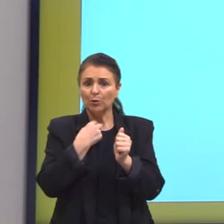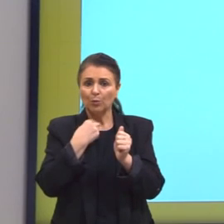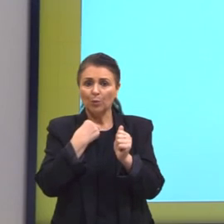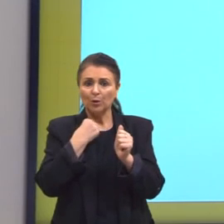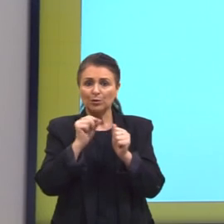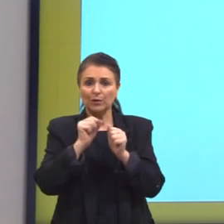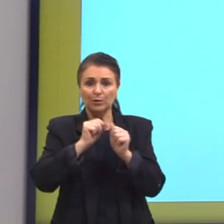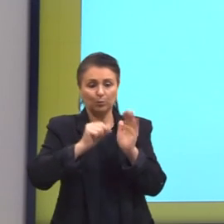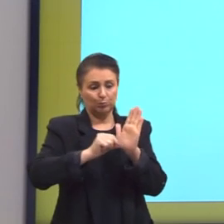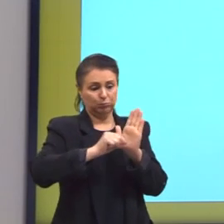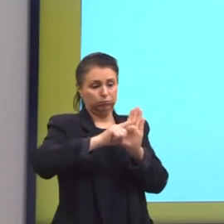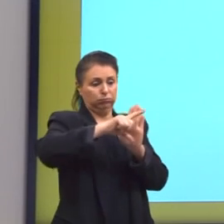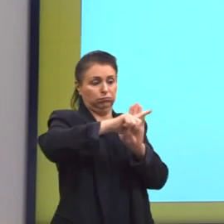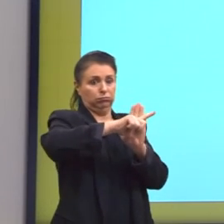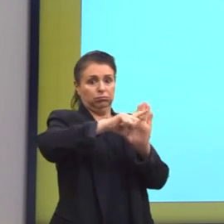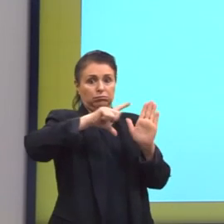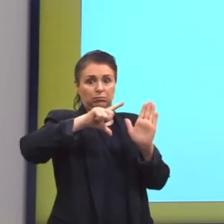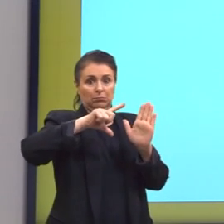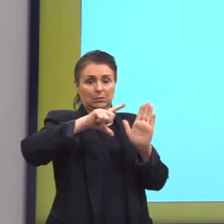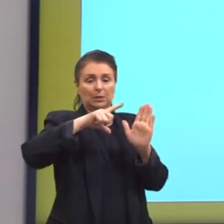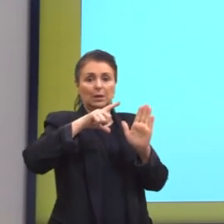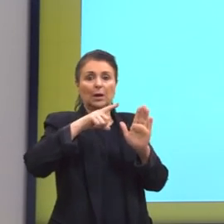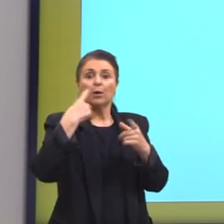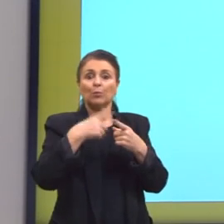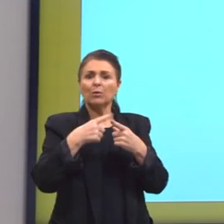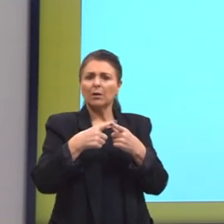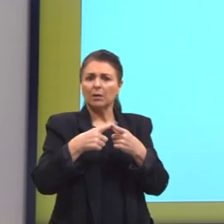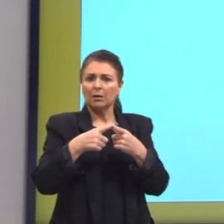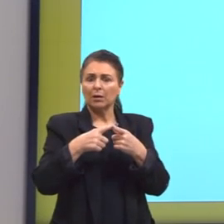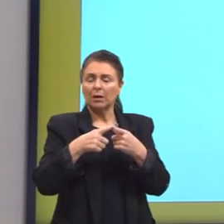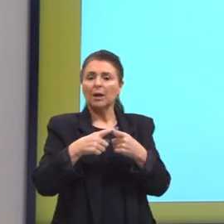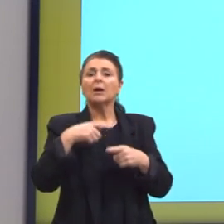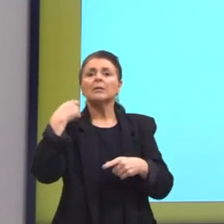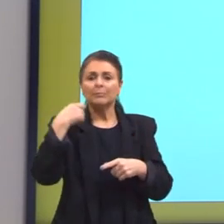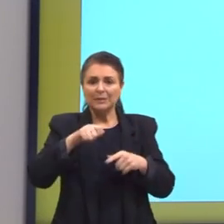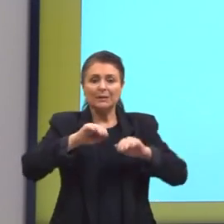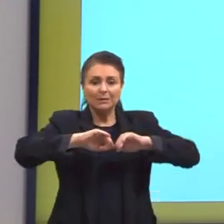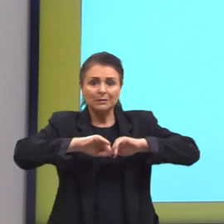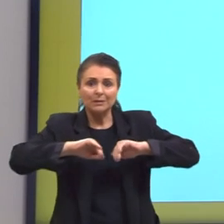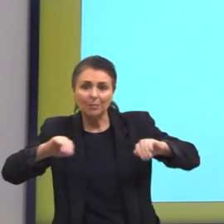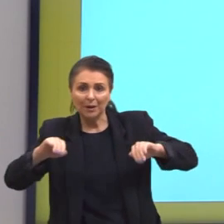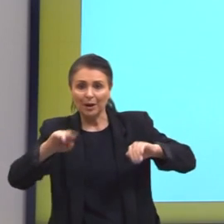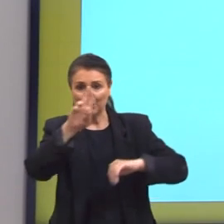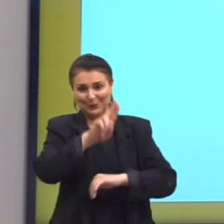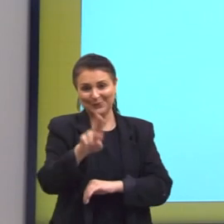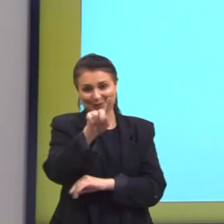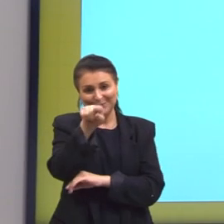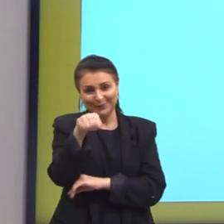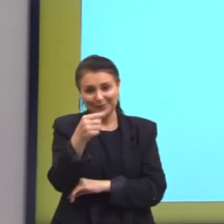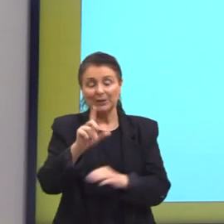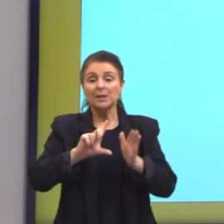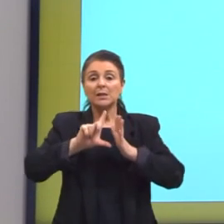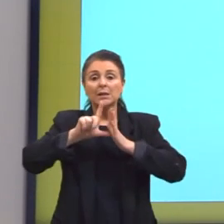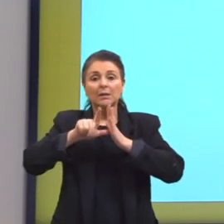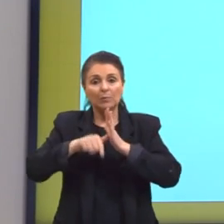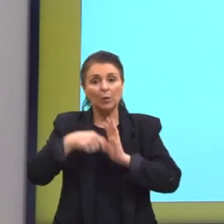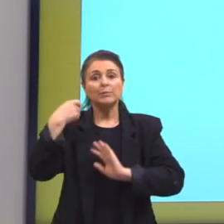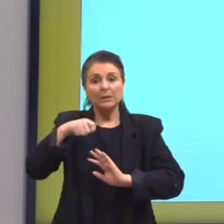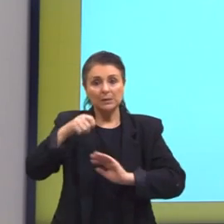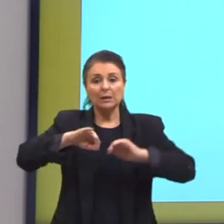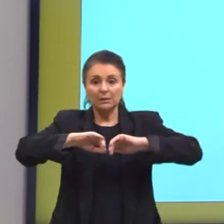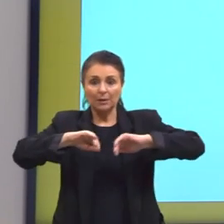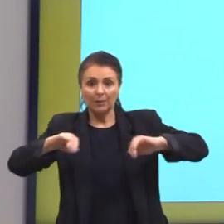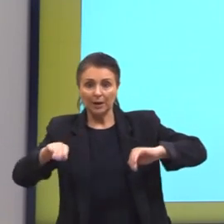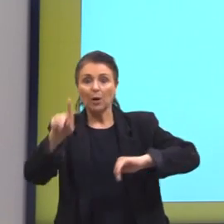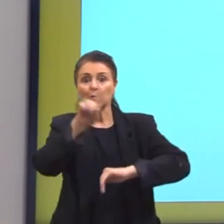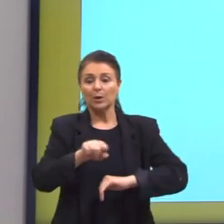aqui porque porque nessa situação precisa ser separado por vírgulas e depois precisa ser